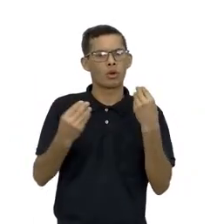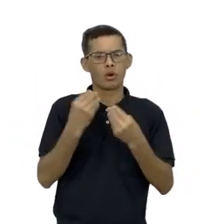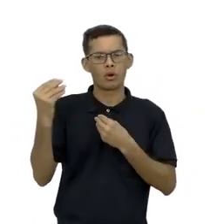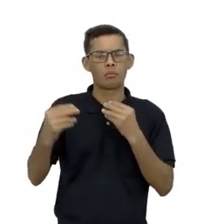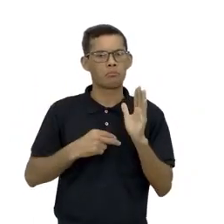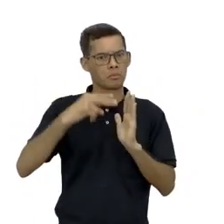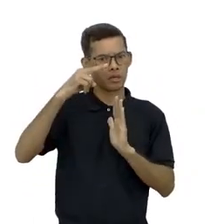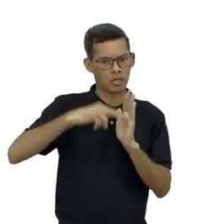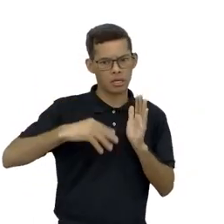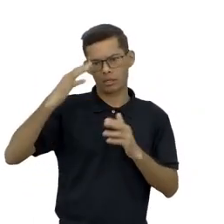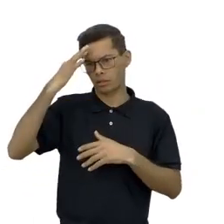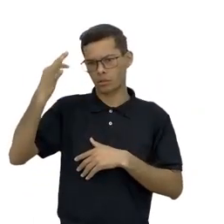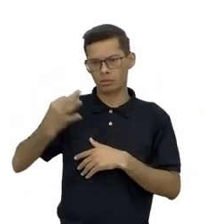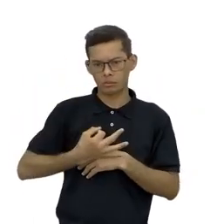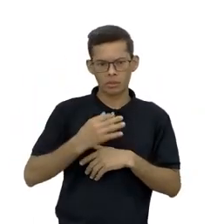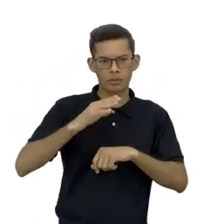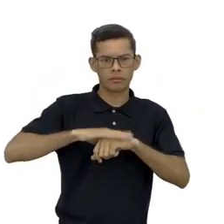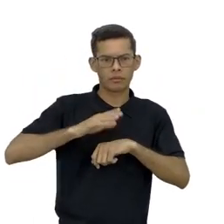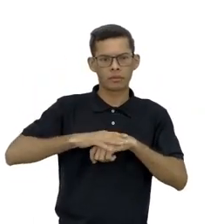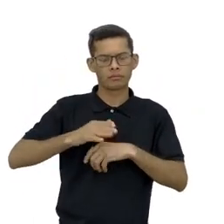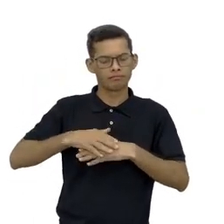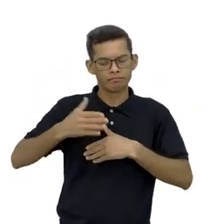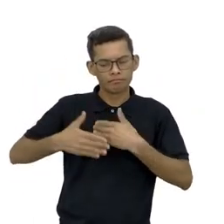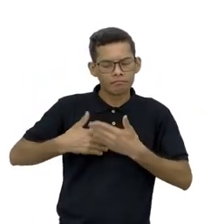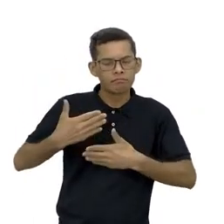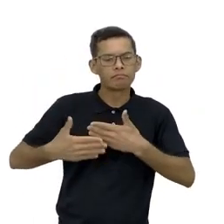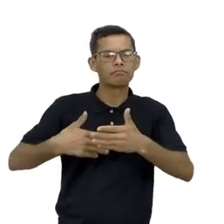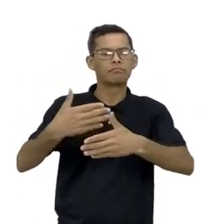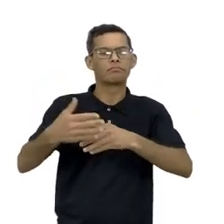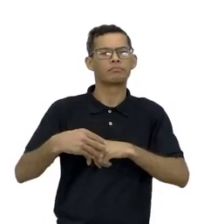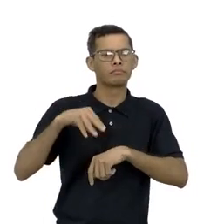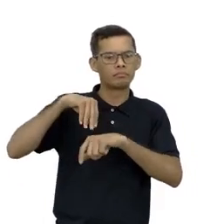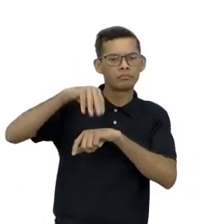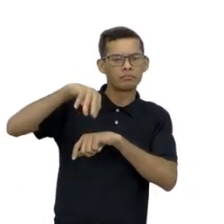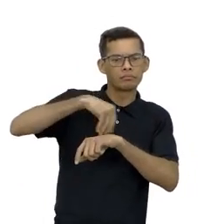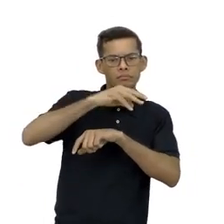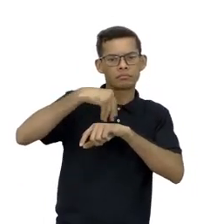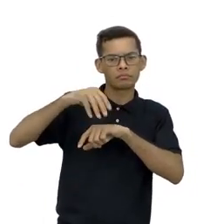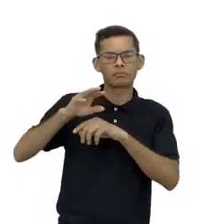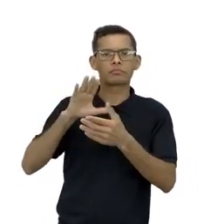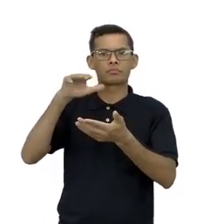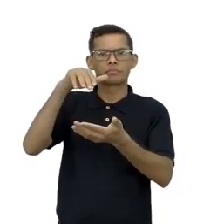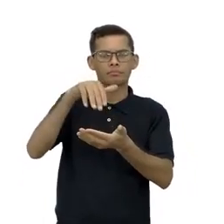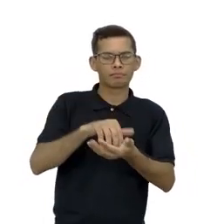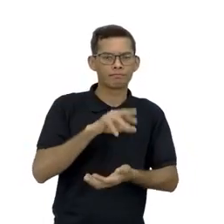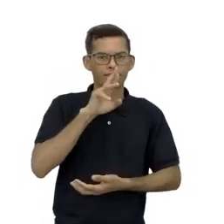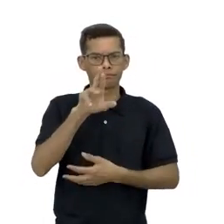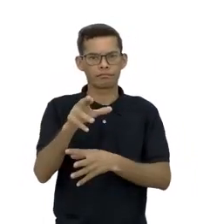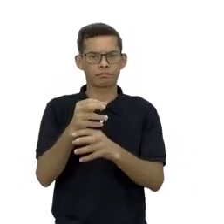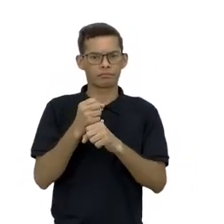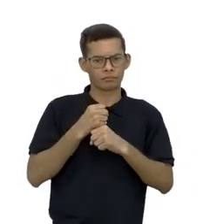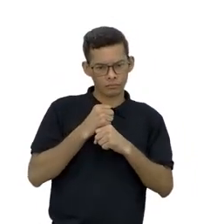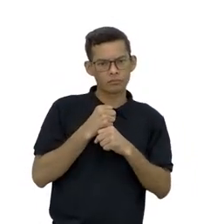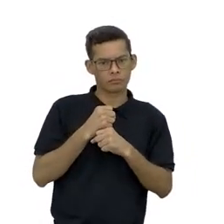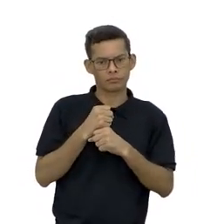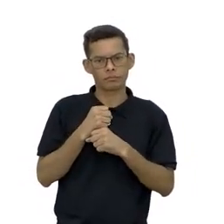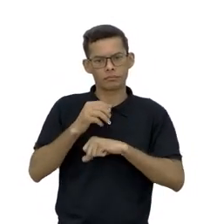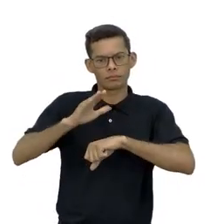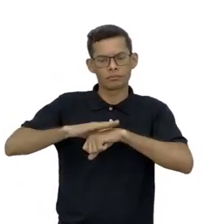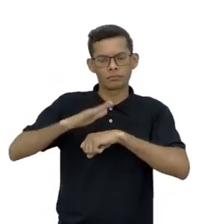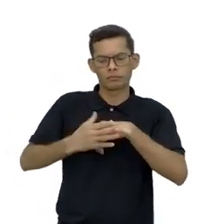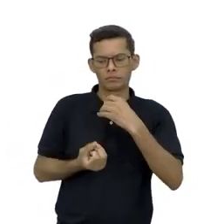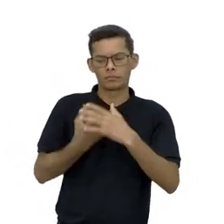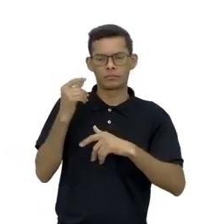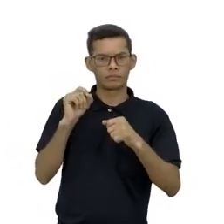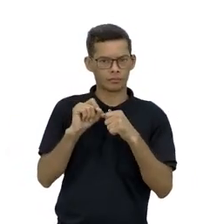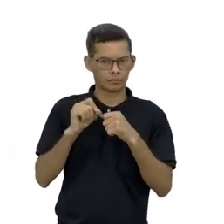para realizar passo a passo as instruções e chegar a um resultado, de acordo com o que se quer produzir ou